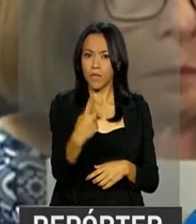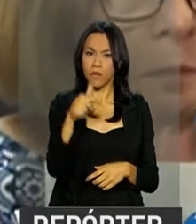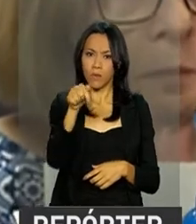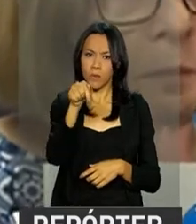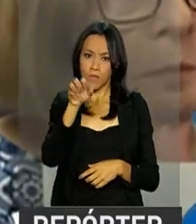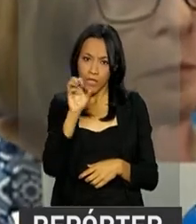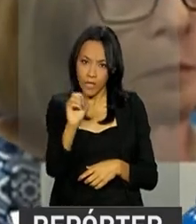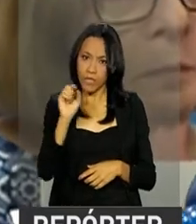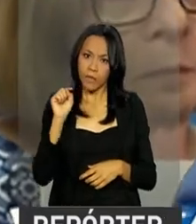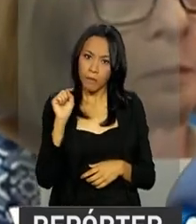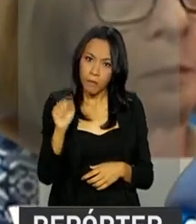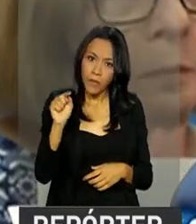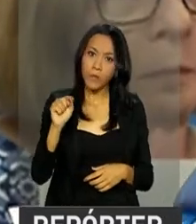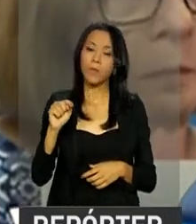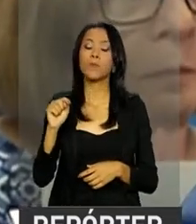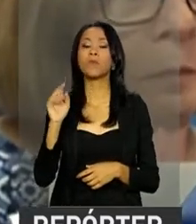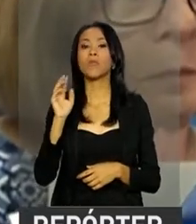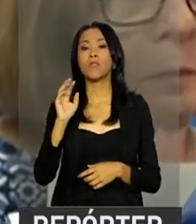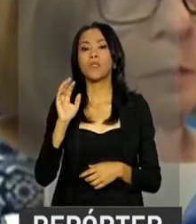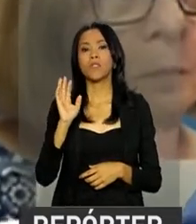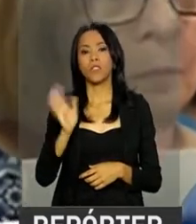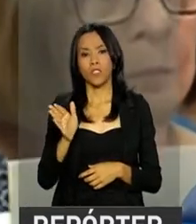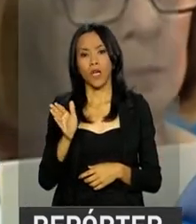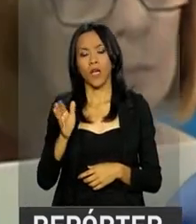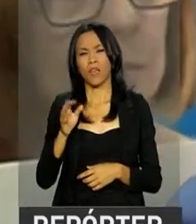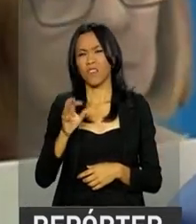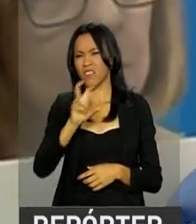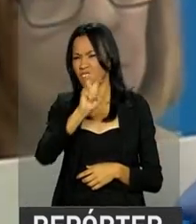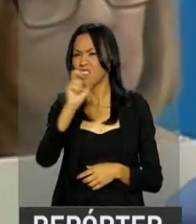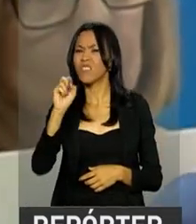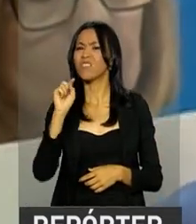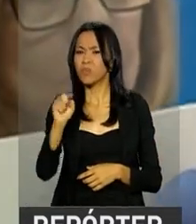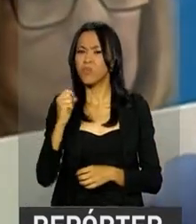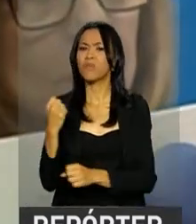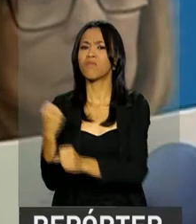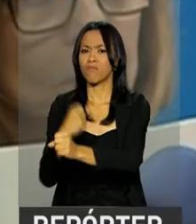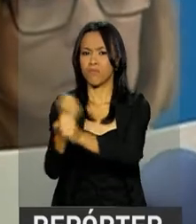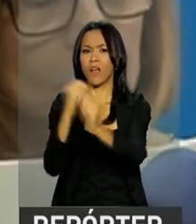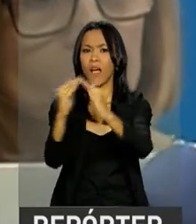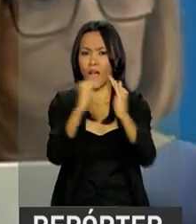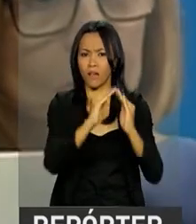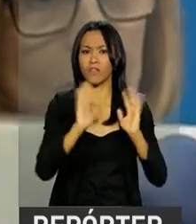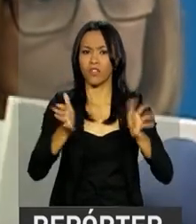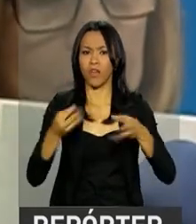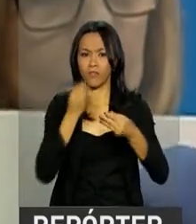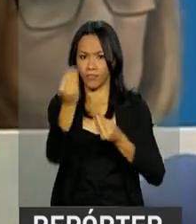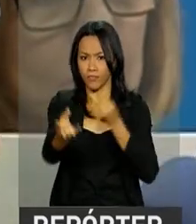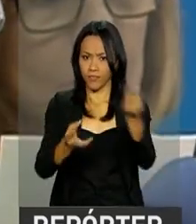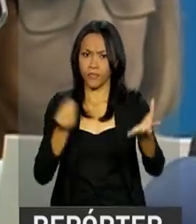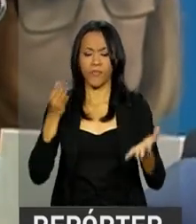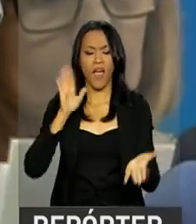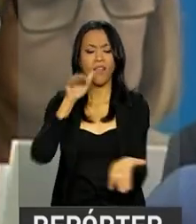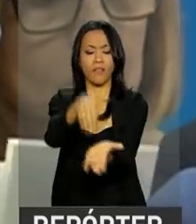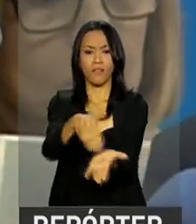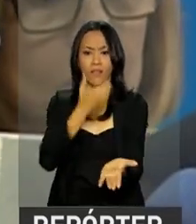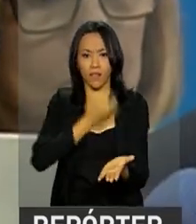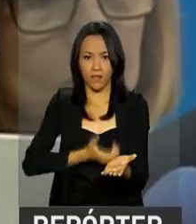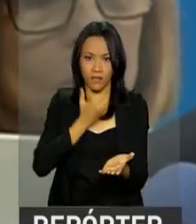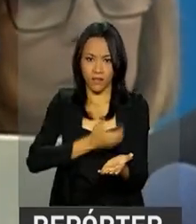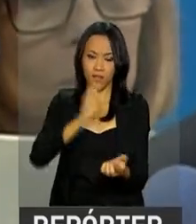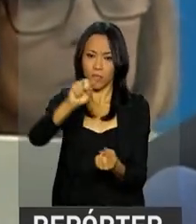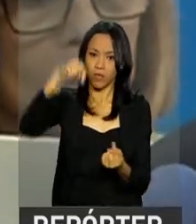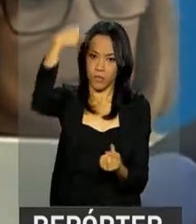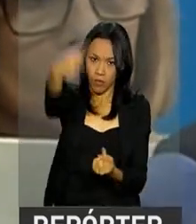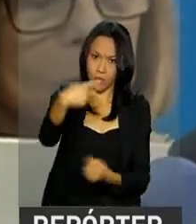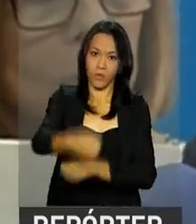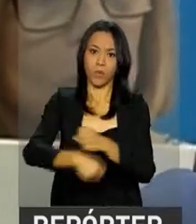entregamos em torno de 500 mil unidades habitacionais então imagino que até dezembro do ano que